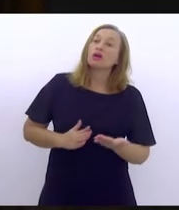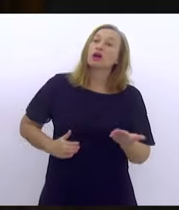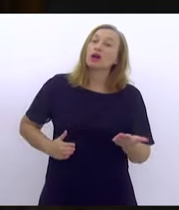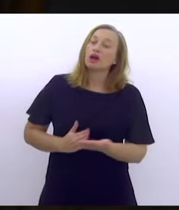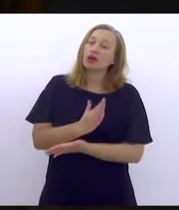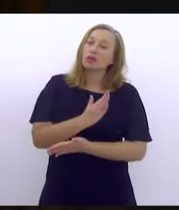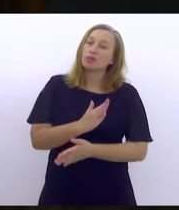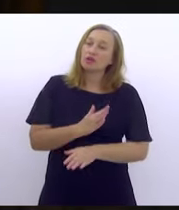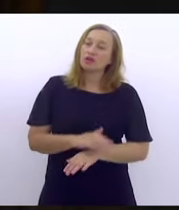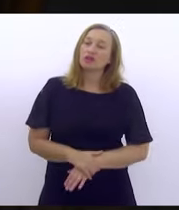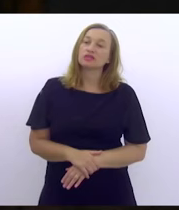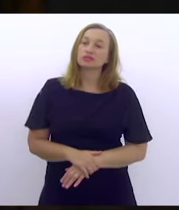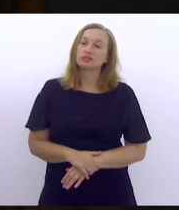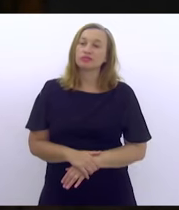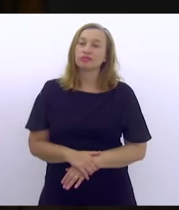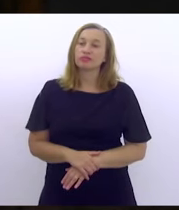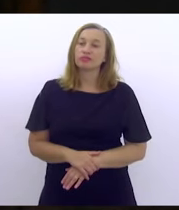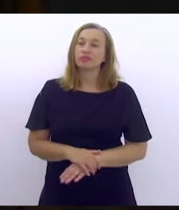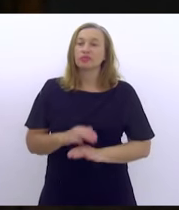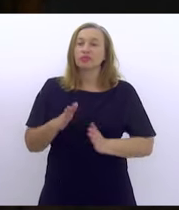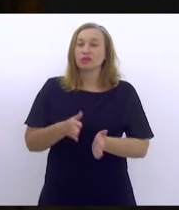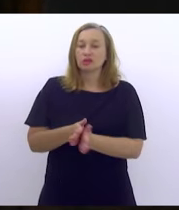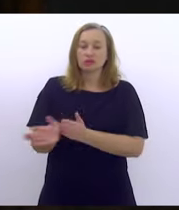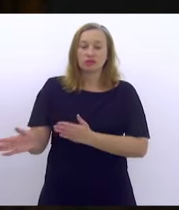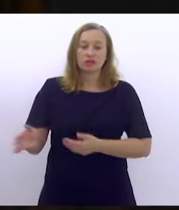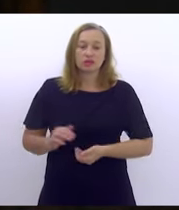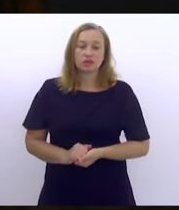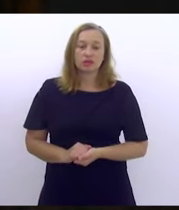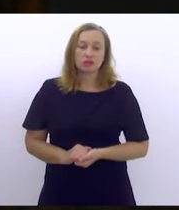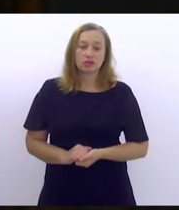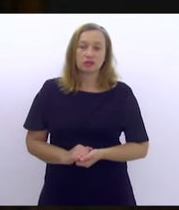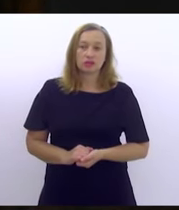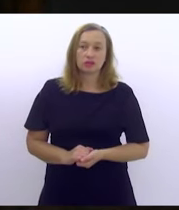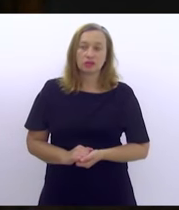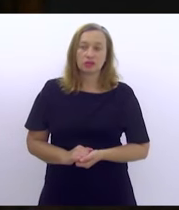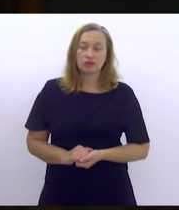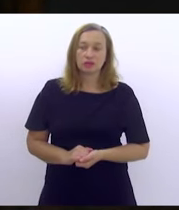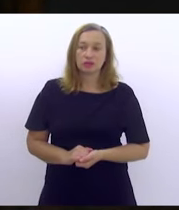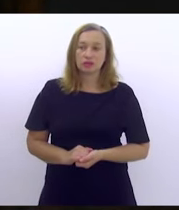estão. Aprovado, vai a autógrafo.